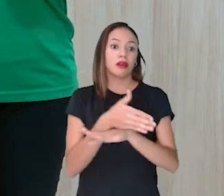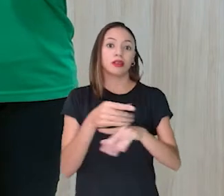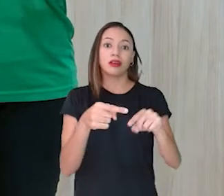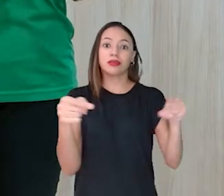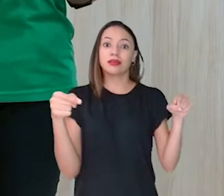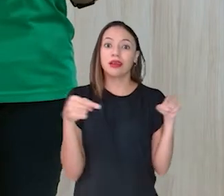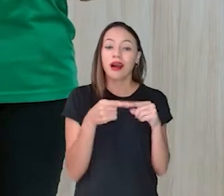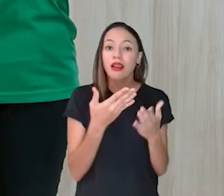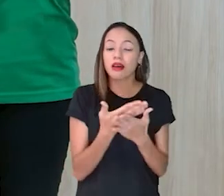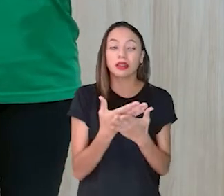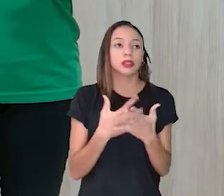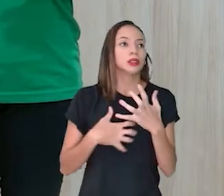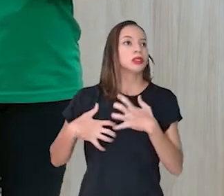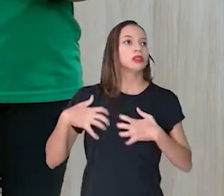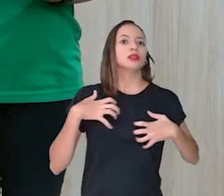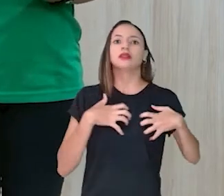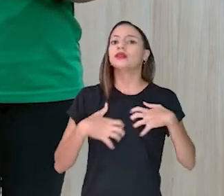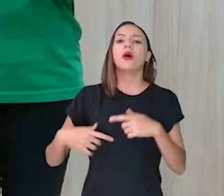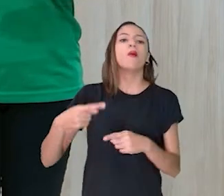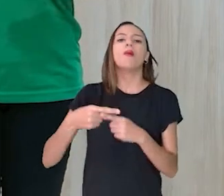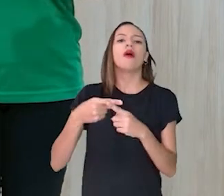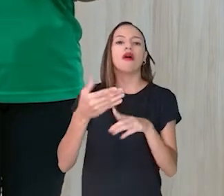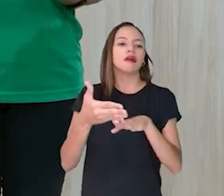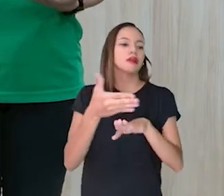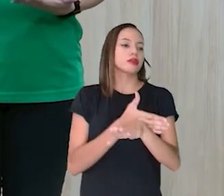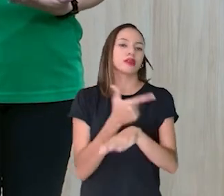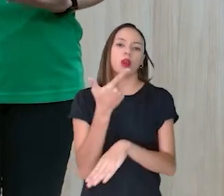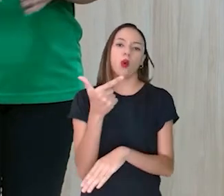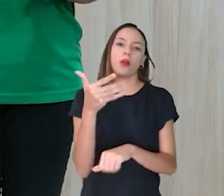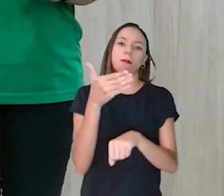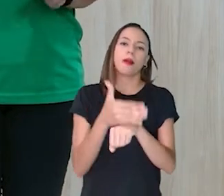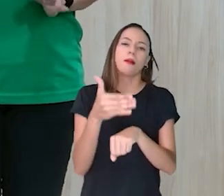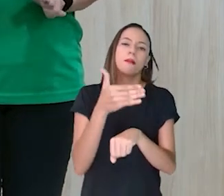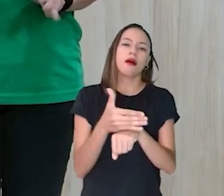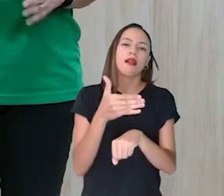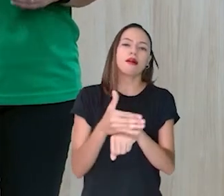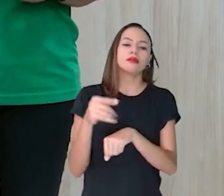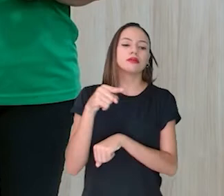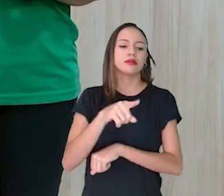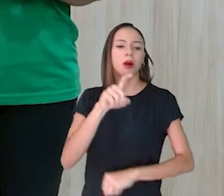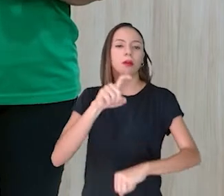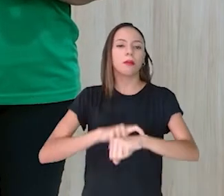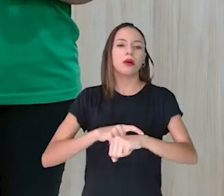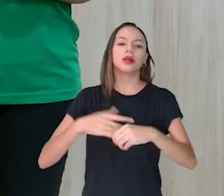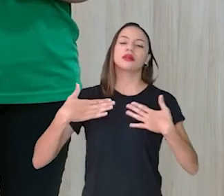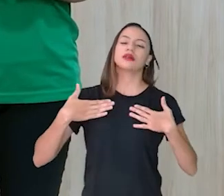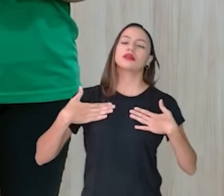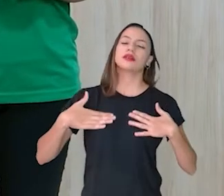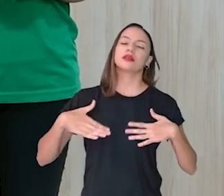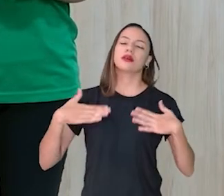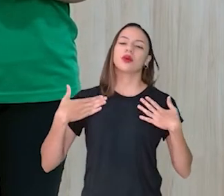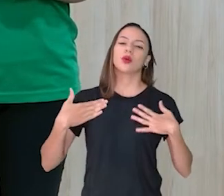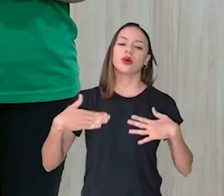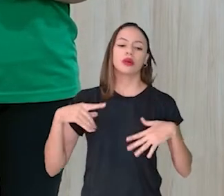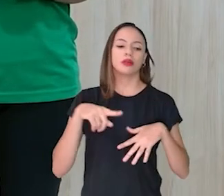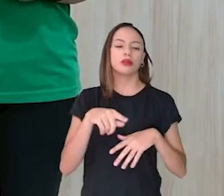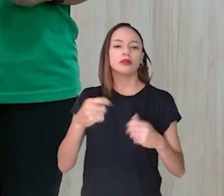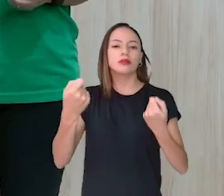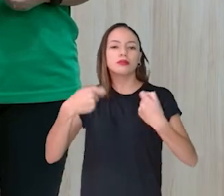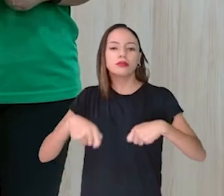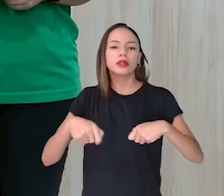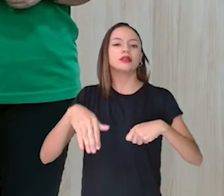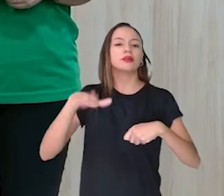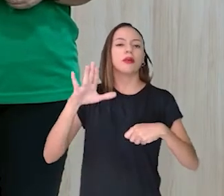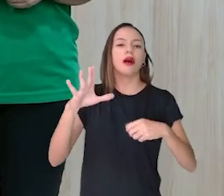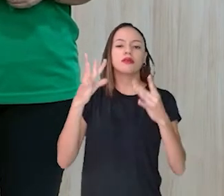porque ela não estava preparada para aquele momento mais tranquilo, que demanda uma